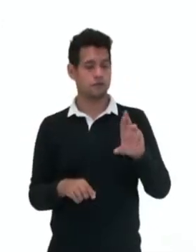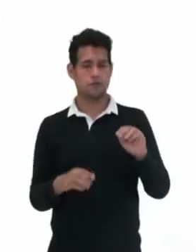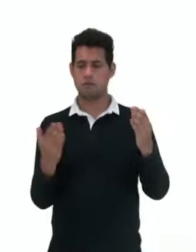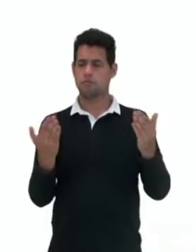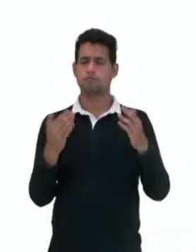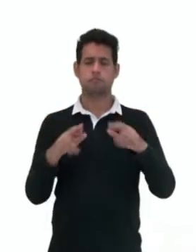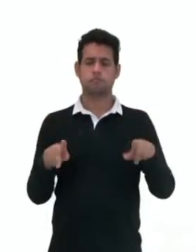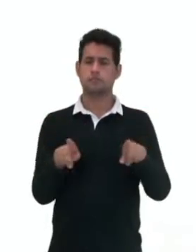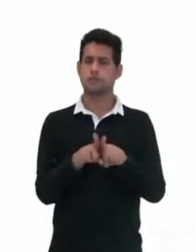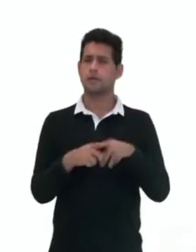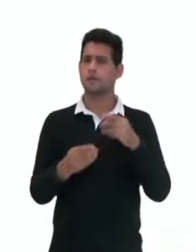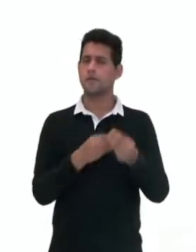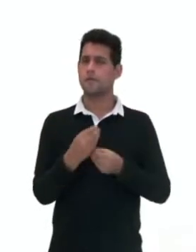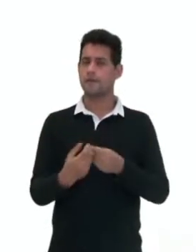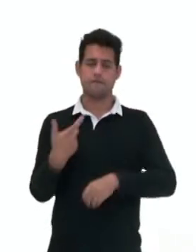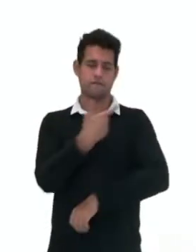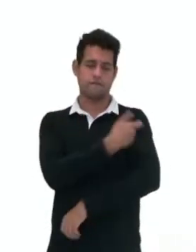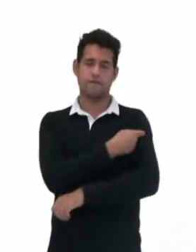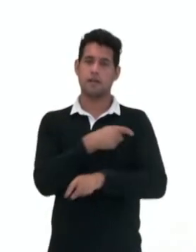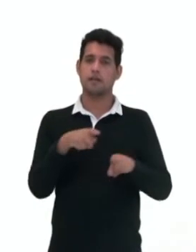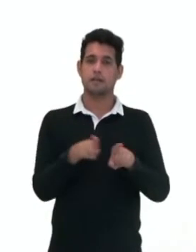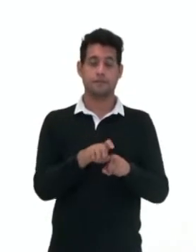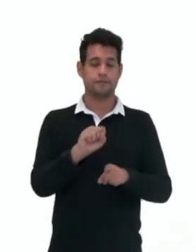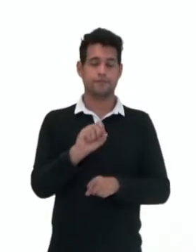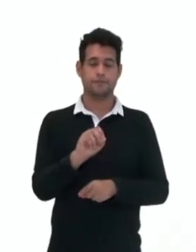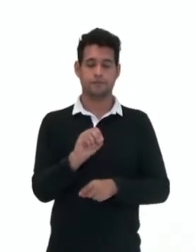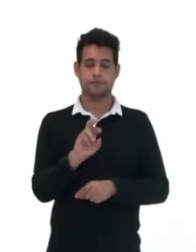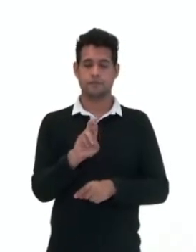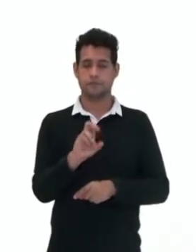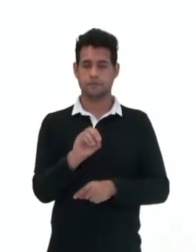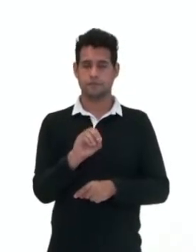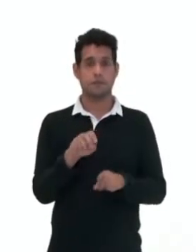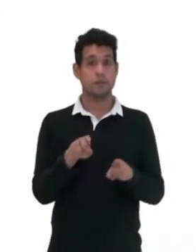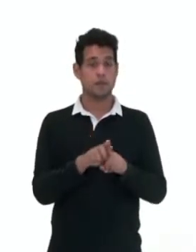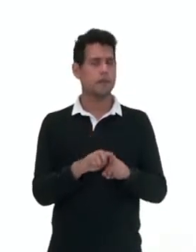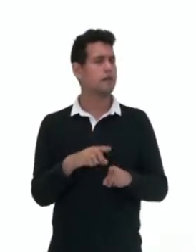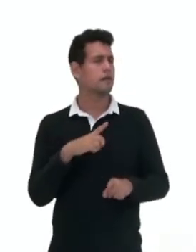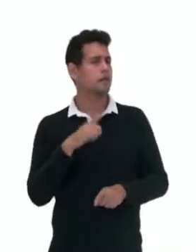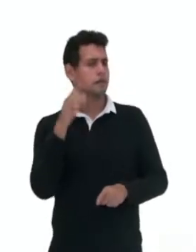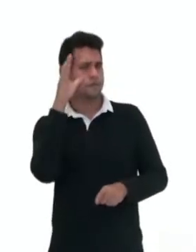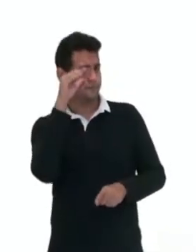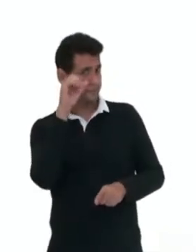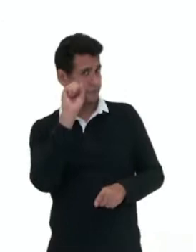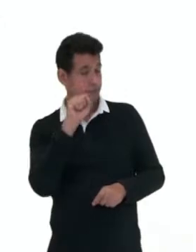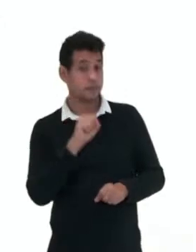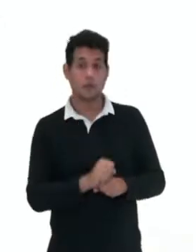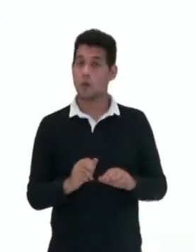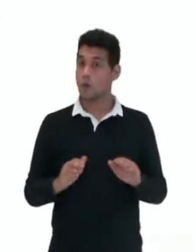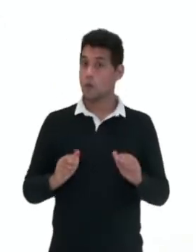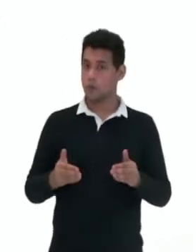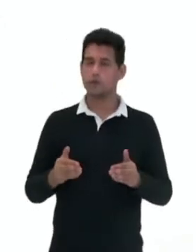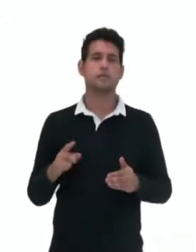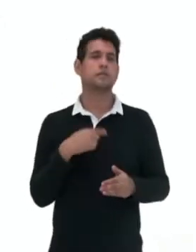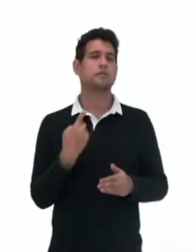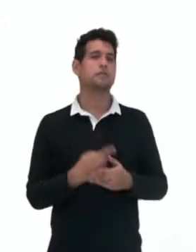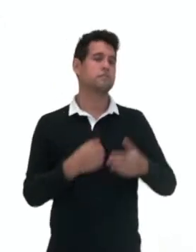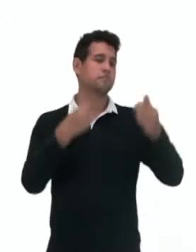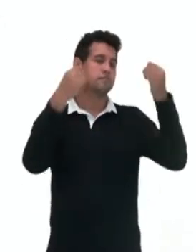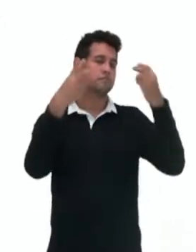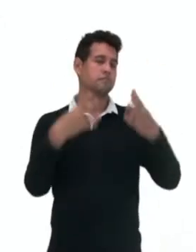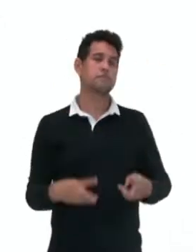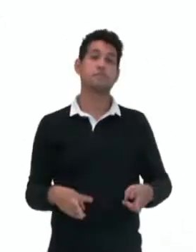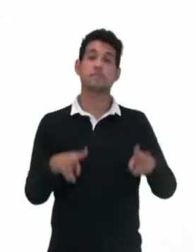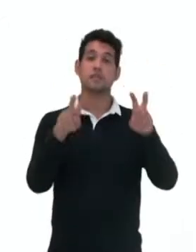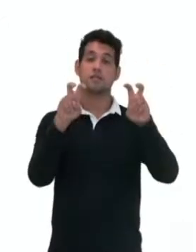imunitário com a ação das vacinas e do soro. Uma curiosidade. Hoje em dia a gente tem se falado muito em vacina,